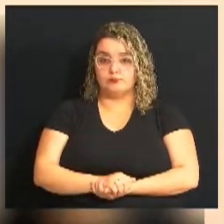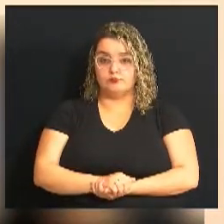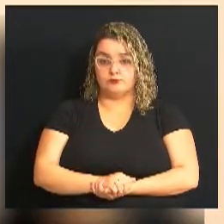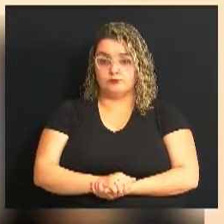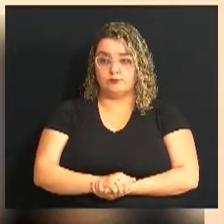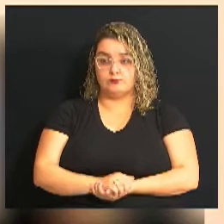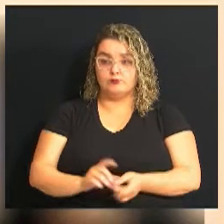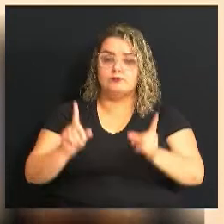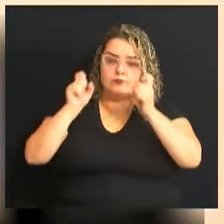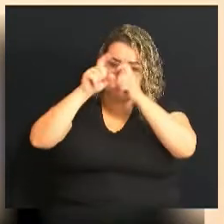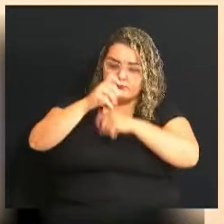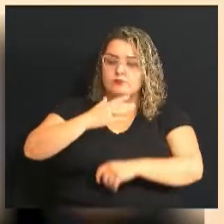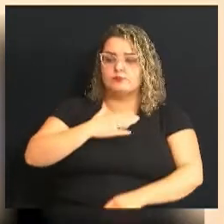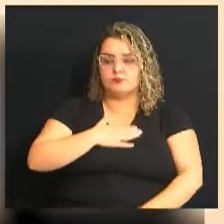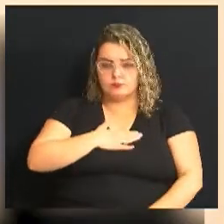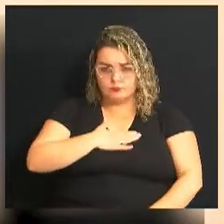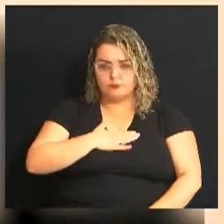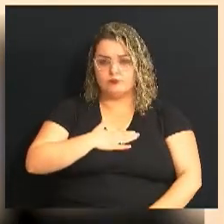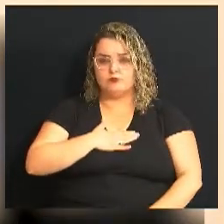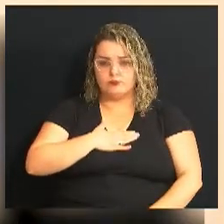Difícil para mim,